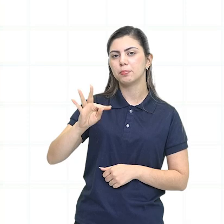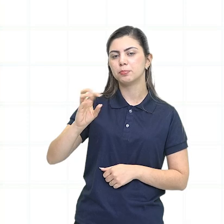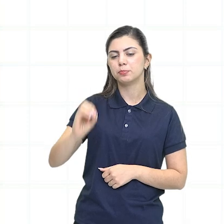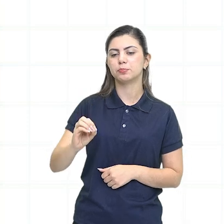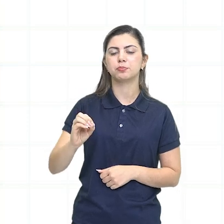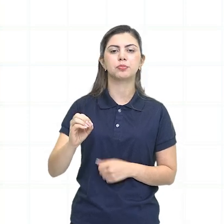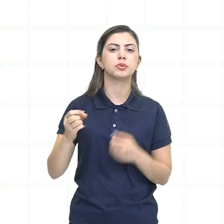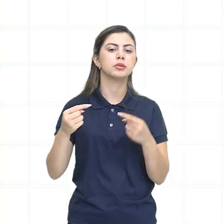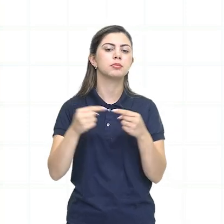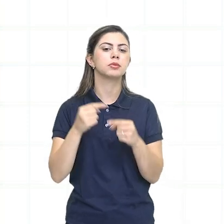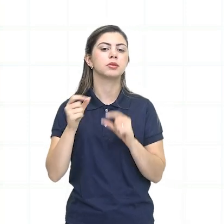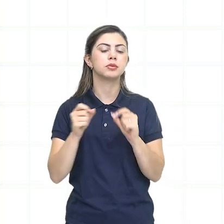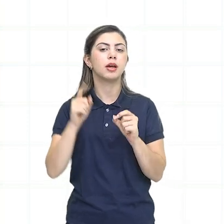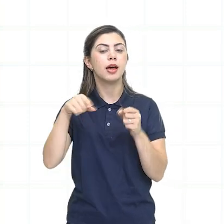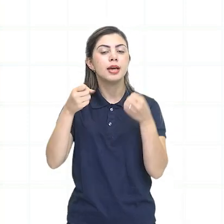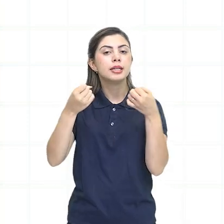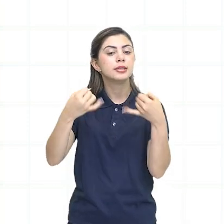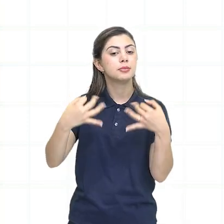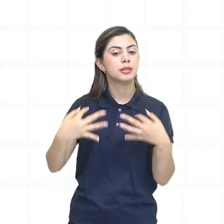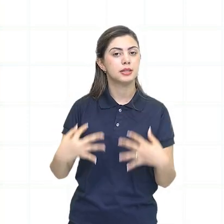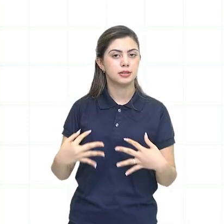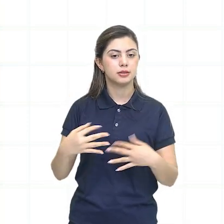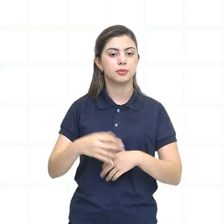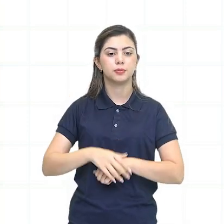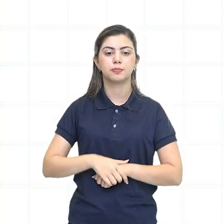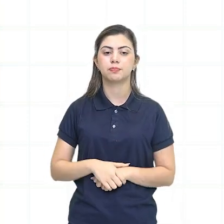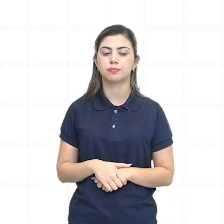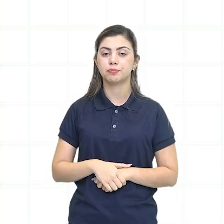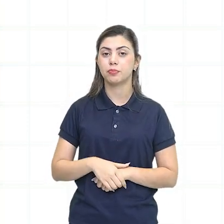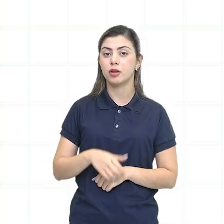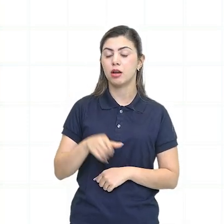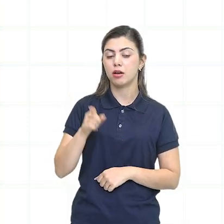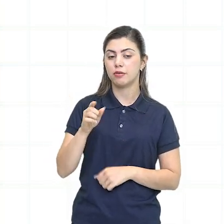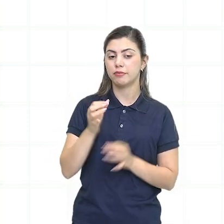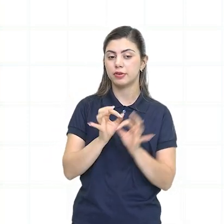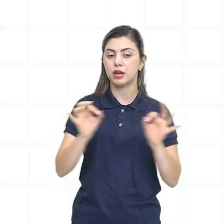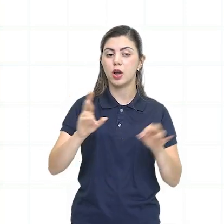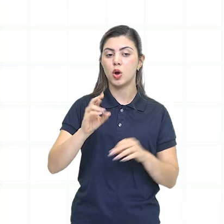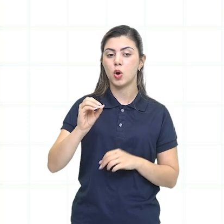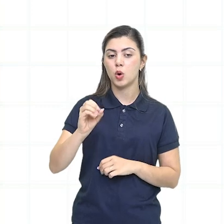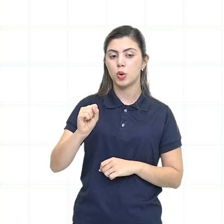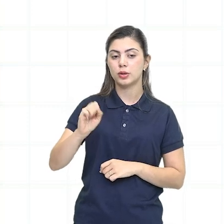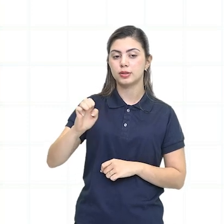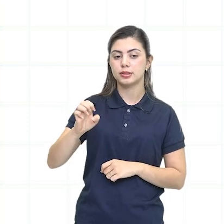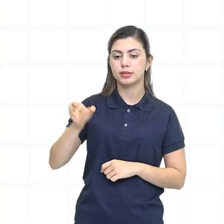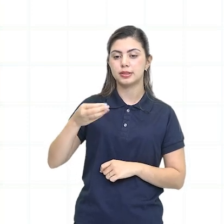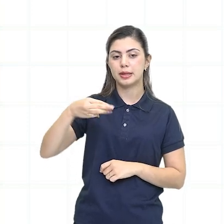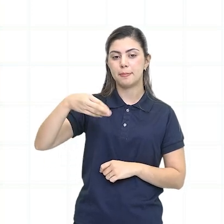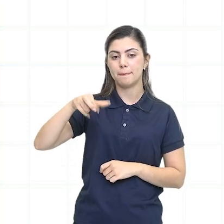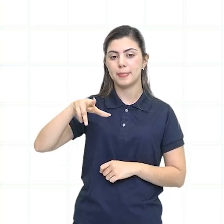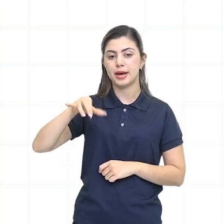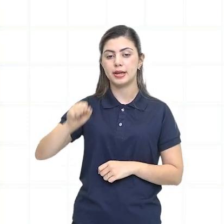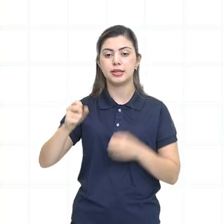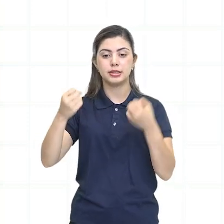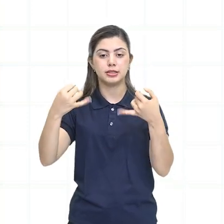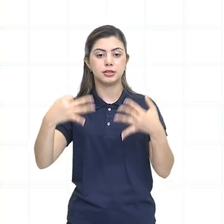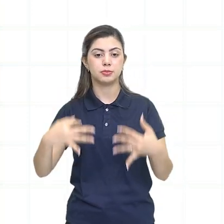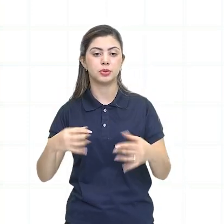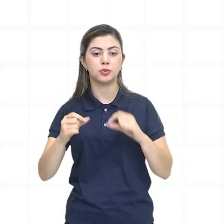Indicar uma explicação. Veja só. Rose Maria falou sobre as